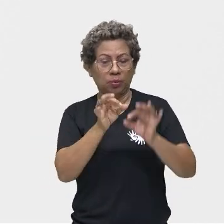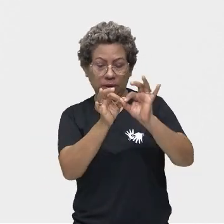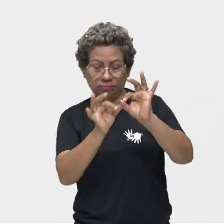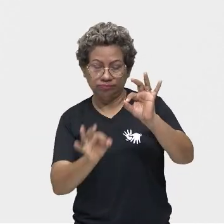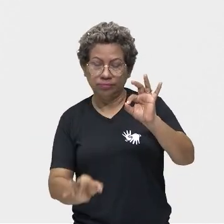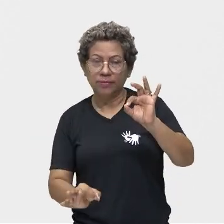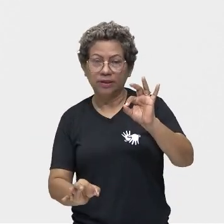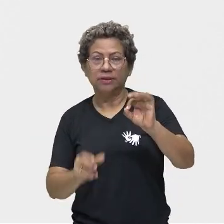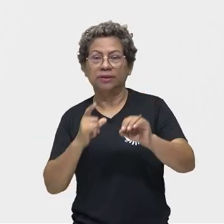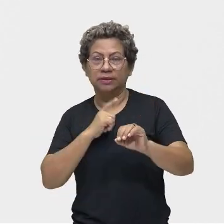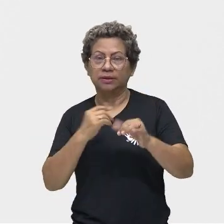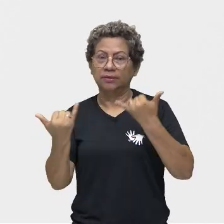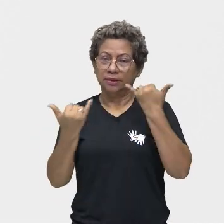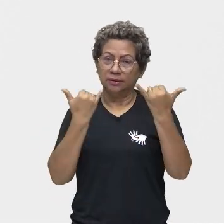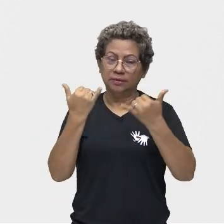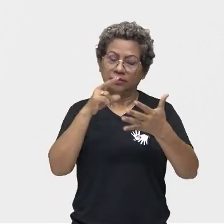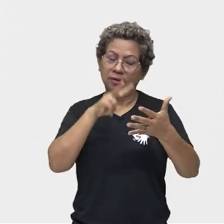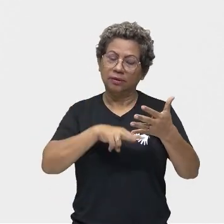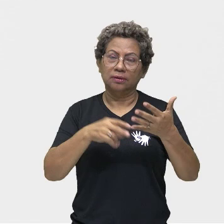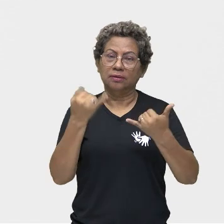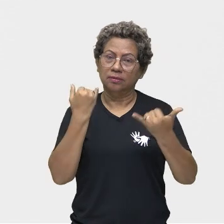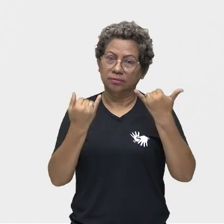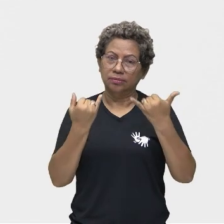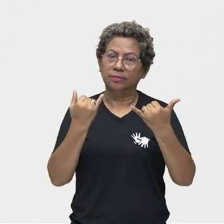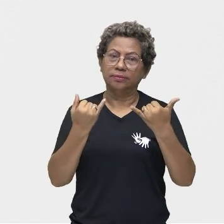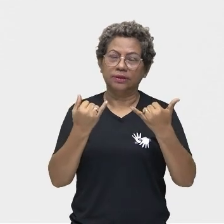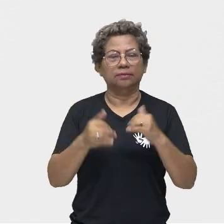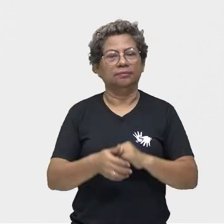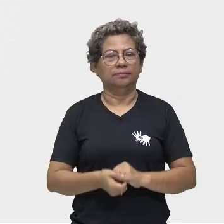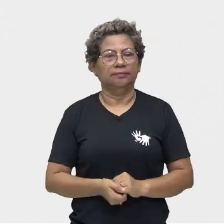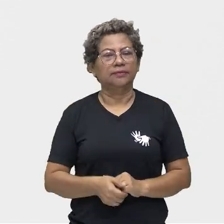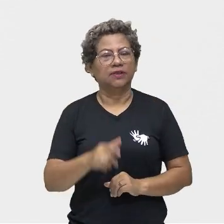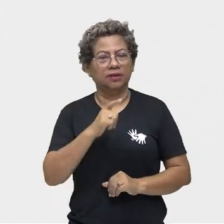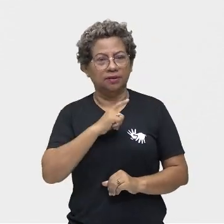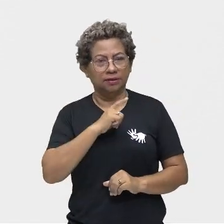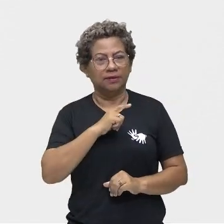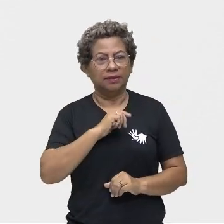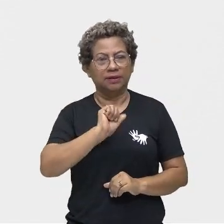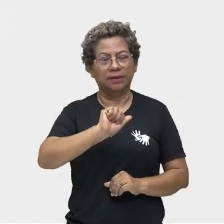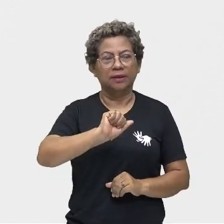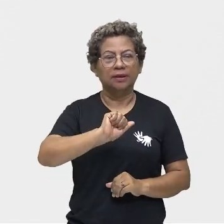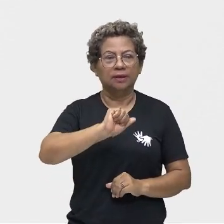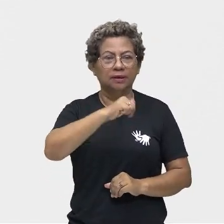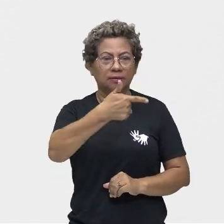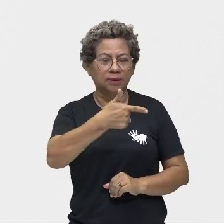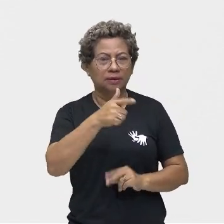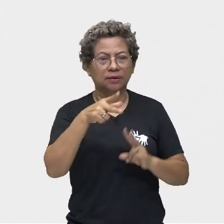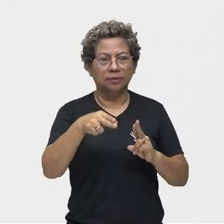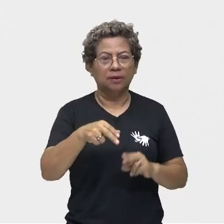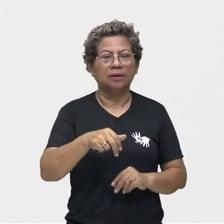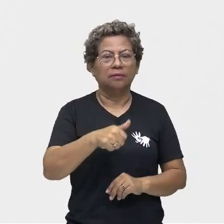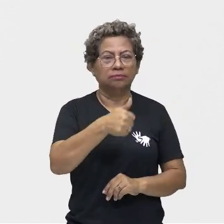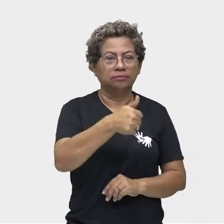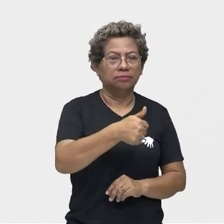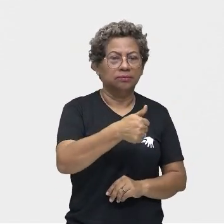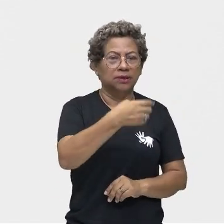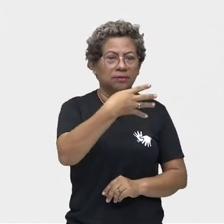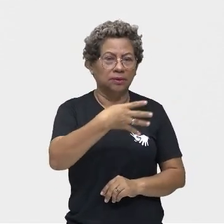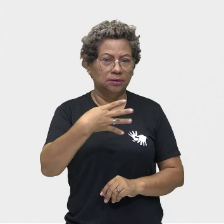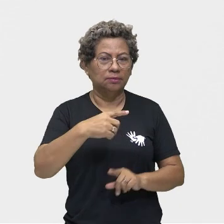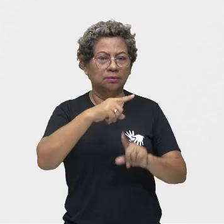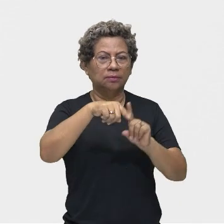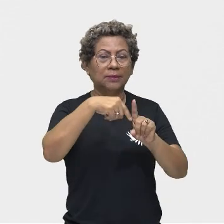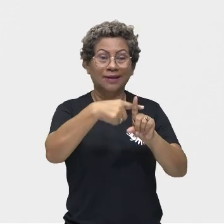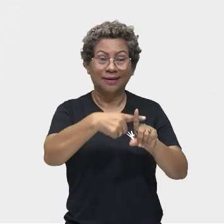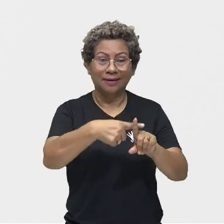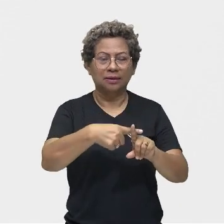que foram dadas lá na imagem. Então, vamos ter A ao quadrado igual a 16 ao quadrado,